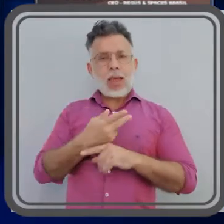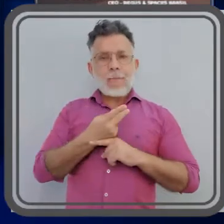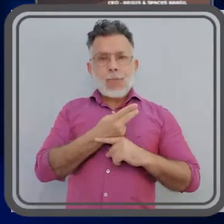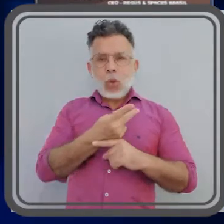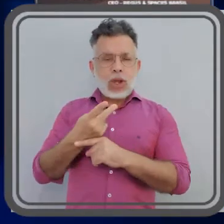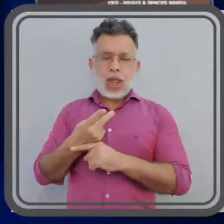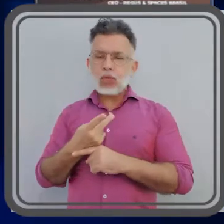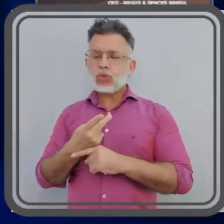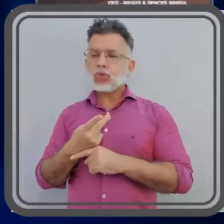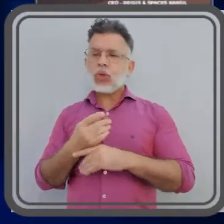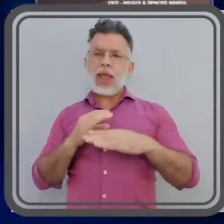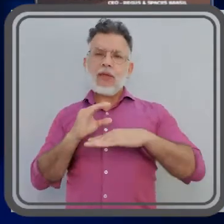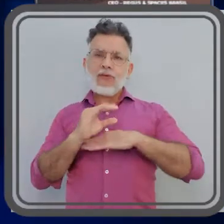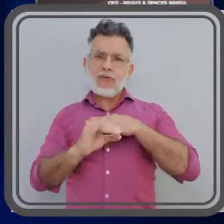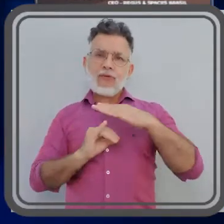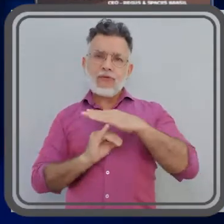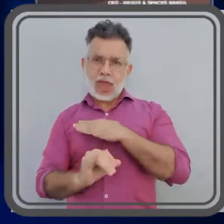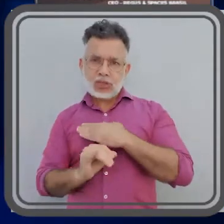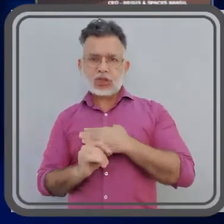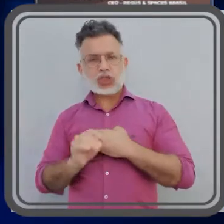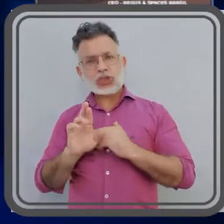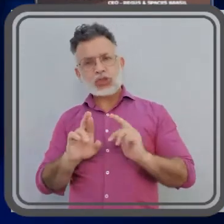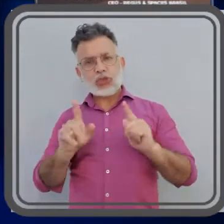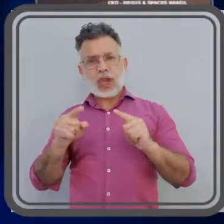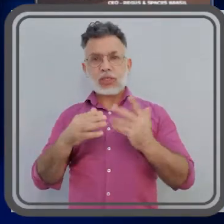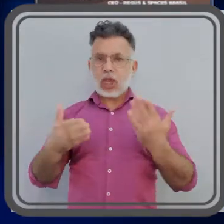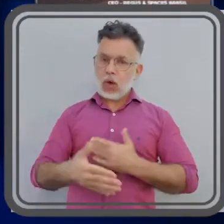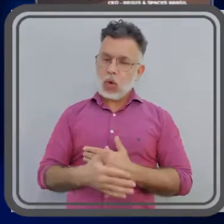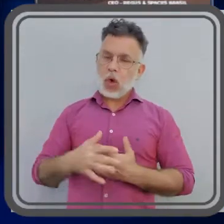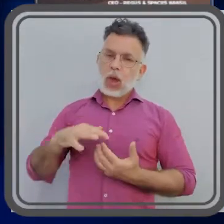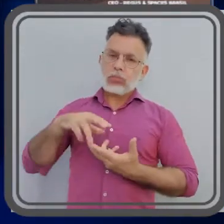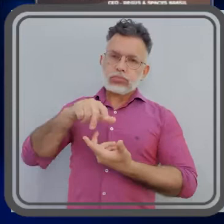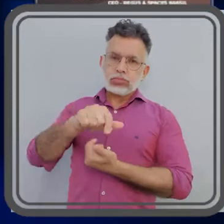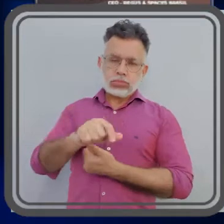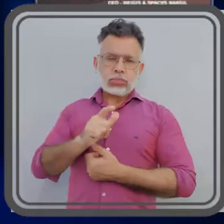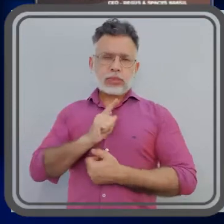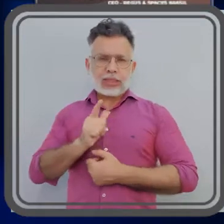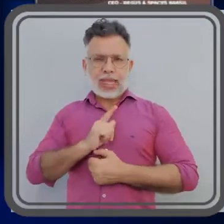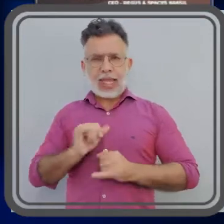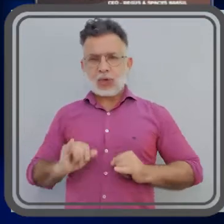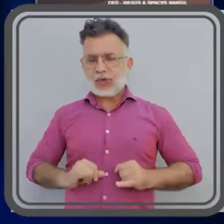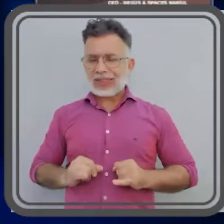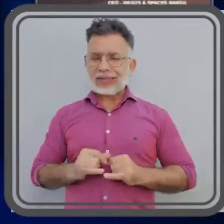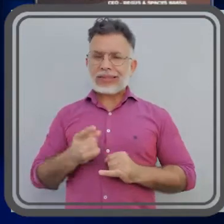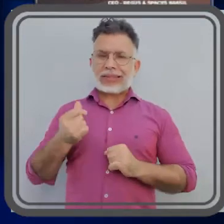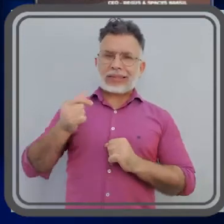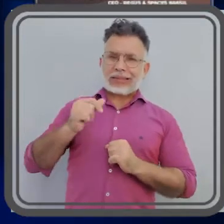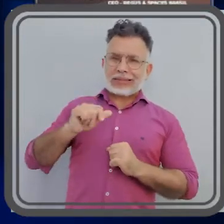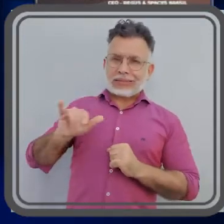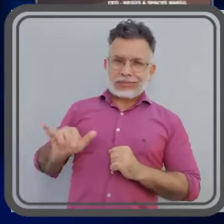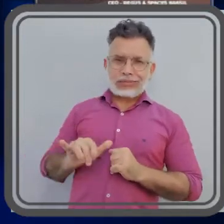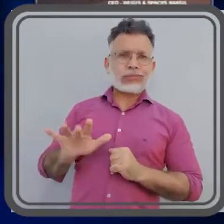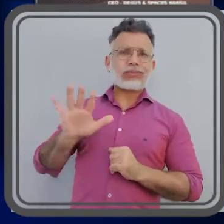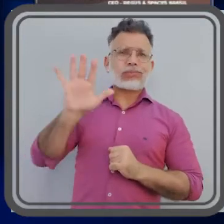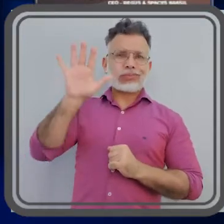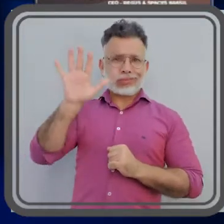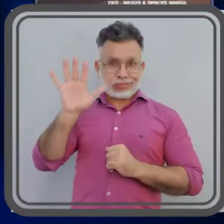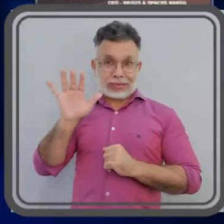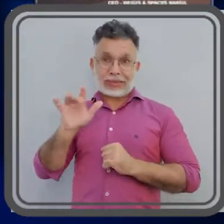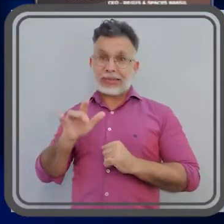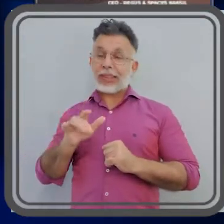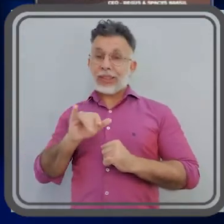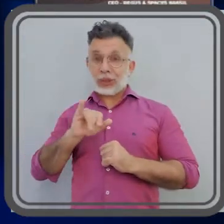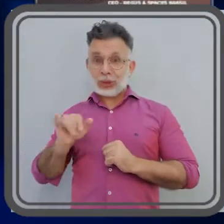tradicional. Agora, o mundo todo tem sofrido um pouco com inflação, os juros no Brasil já começaram a